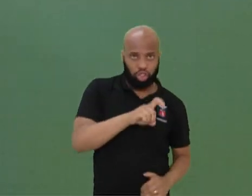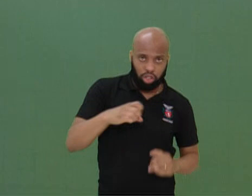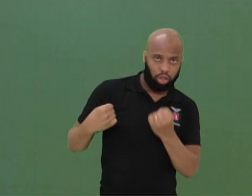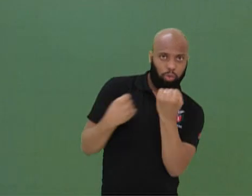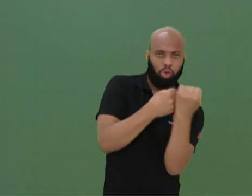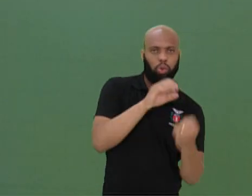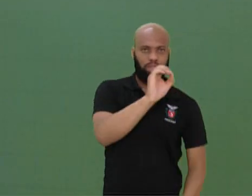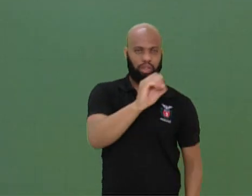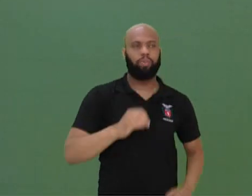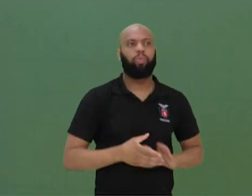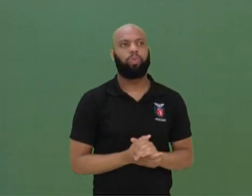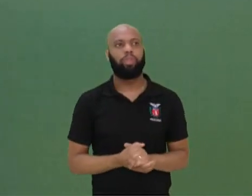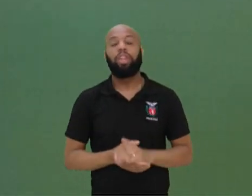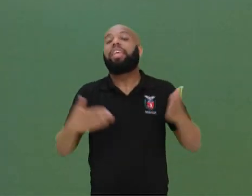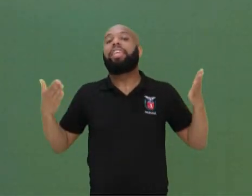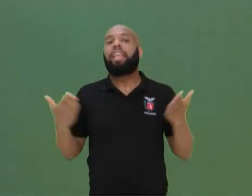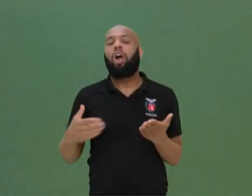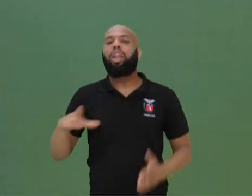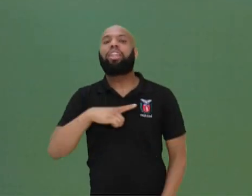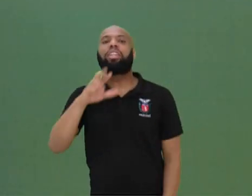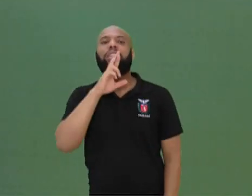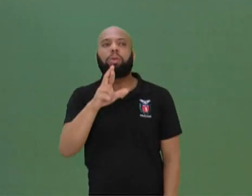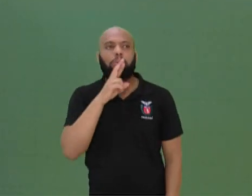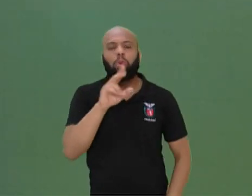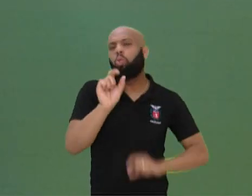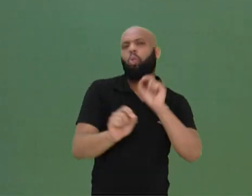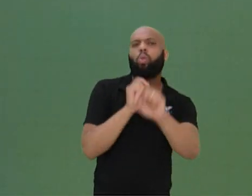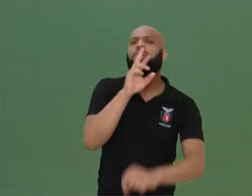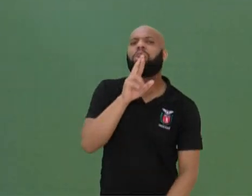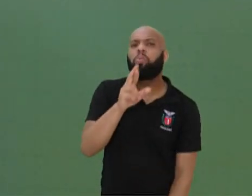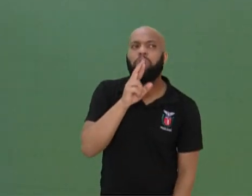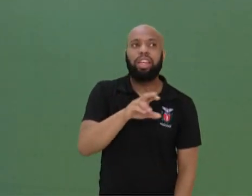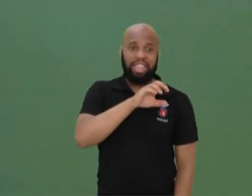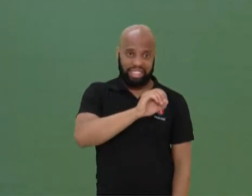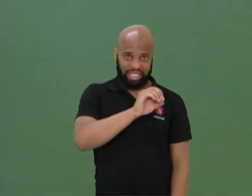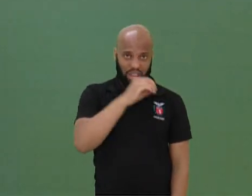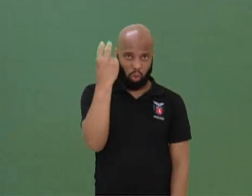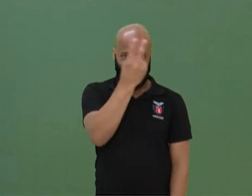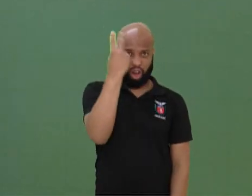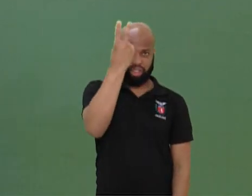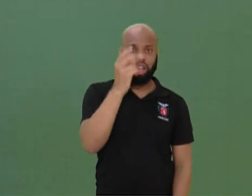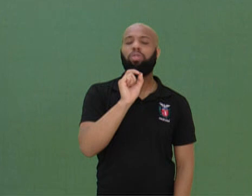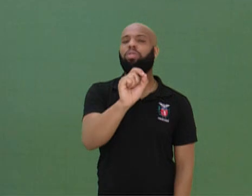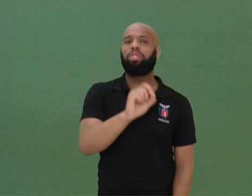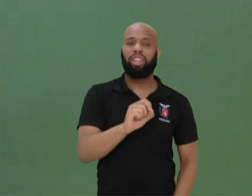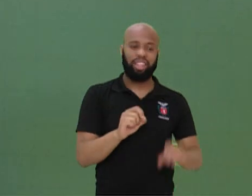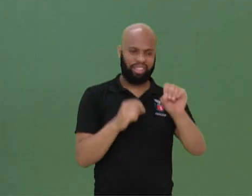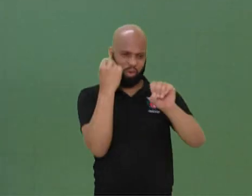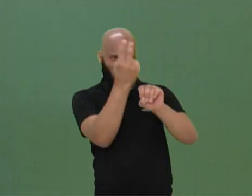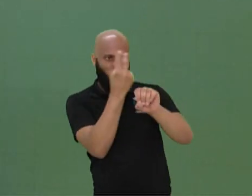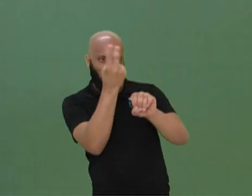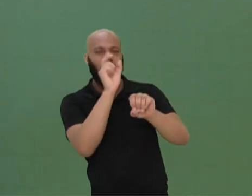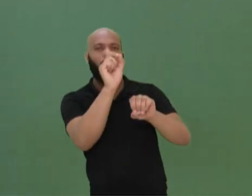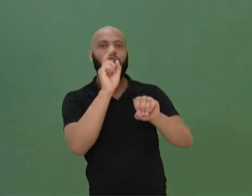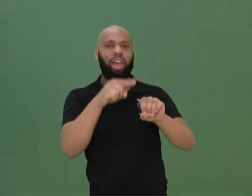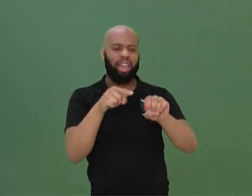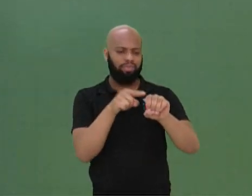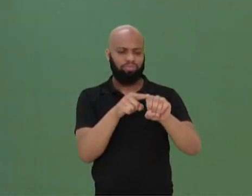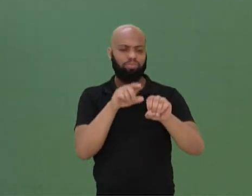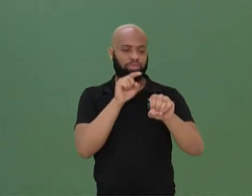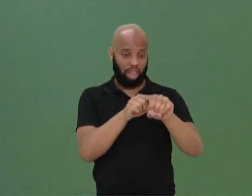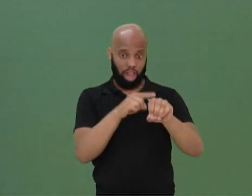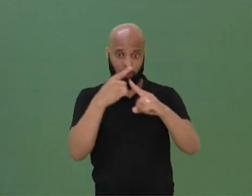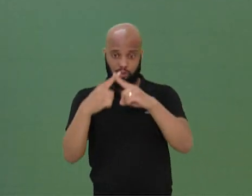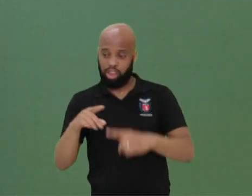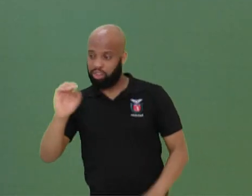zero, ok? E agora a gente resolve, vai ficar o quê? 0 elevado ao quadrado, lembre-se, elevado ao quadrado é o número vezes ele